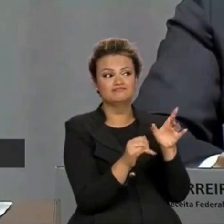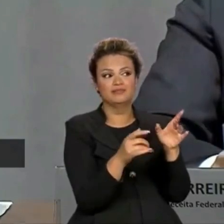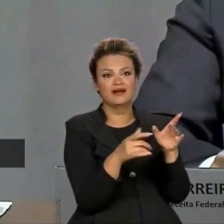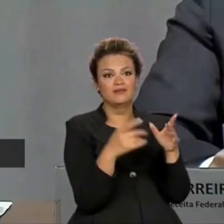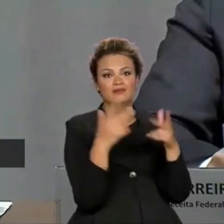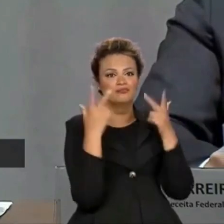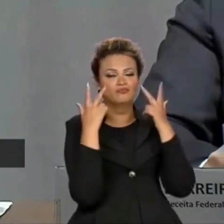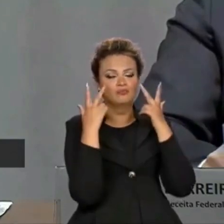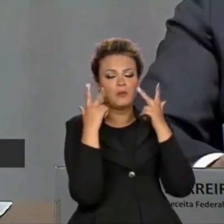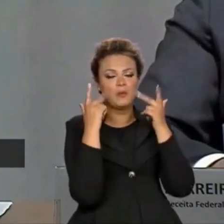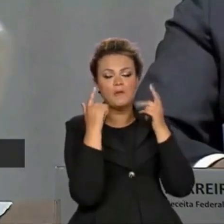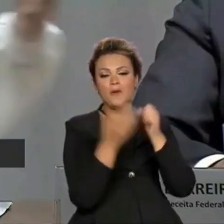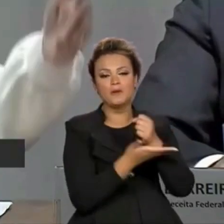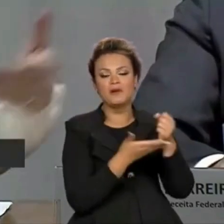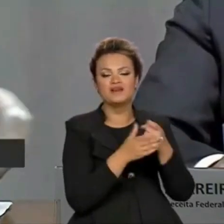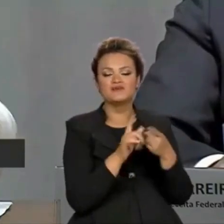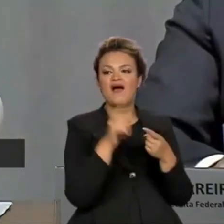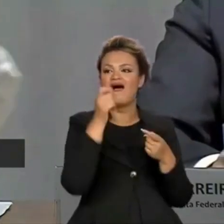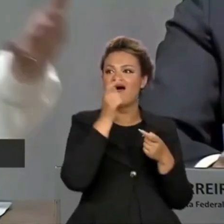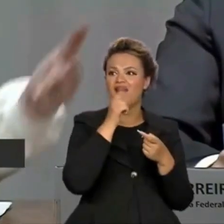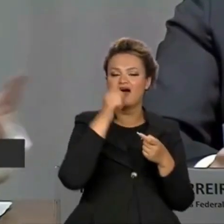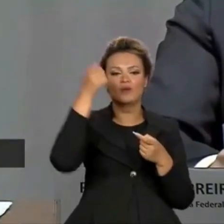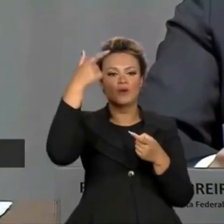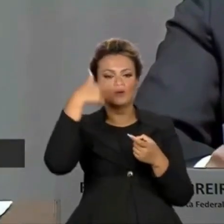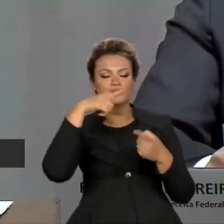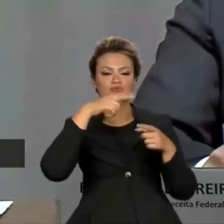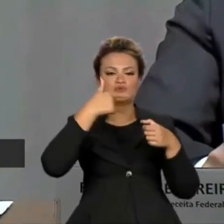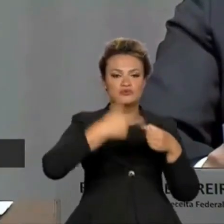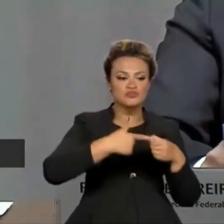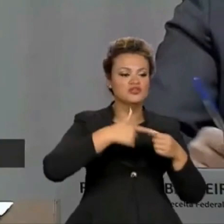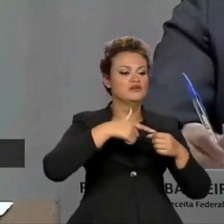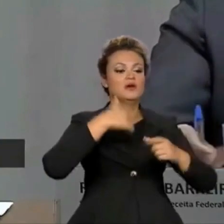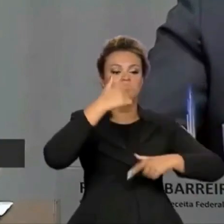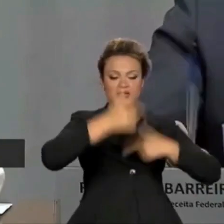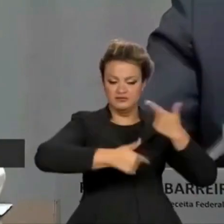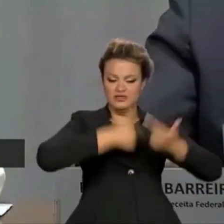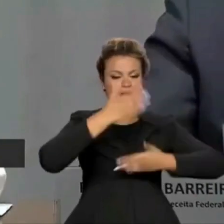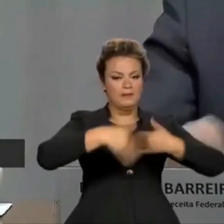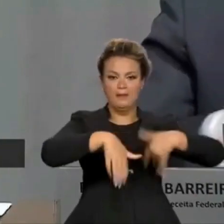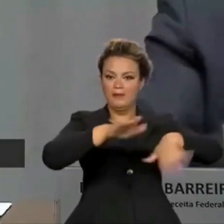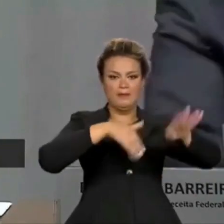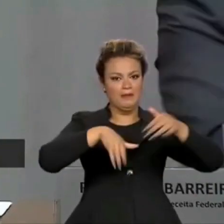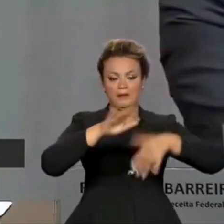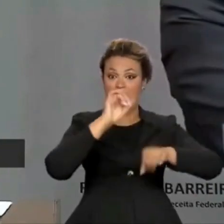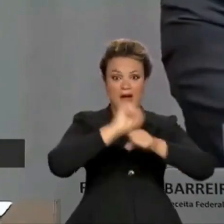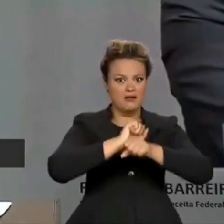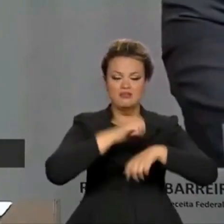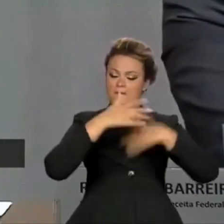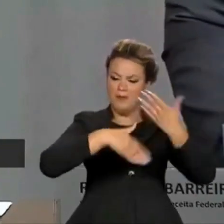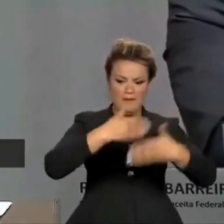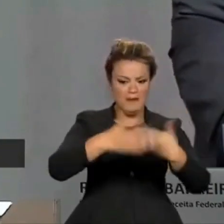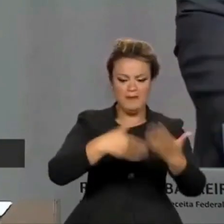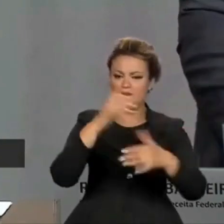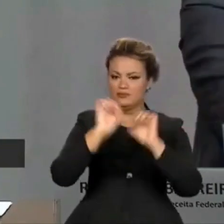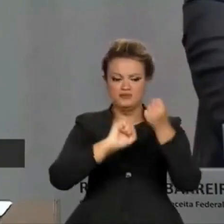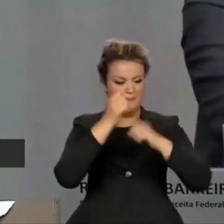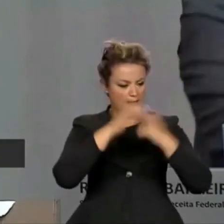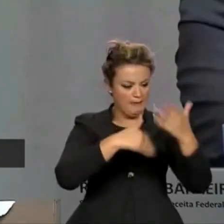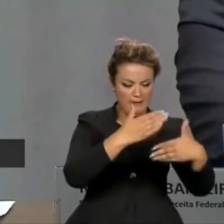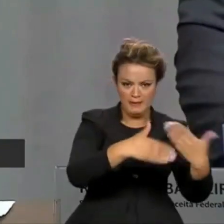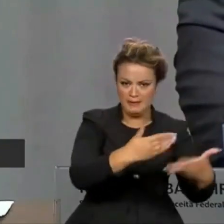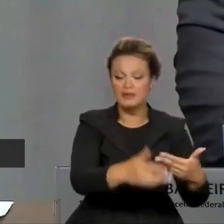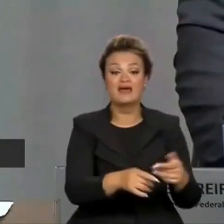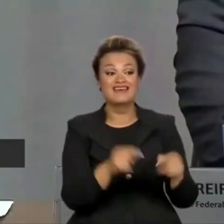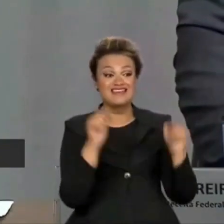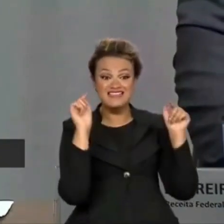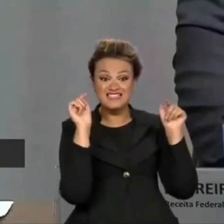luz, combustível, no país inteiro, para que a máquina não pare, para que não haja shutdown. Então, diante disso, a gente praticamente tem